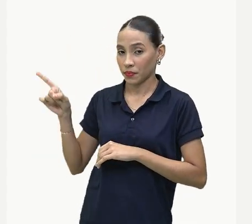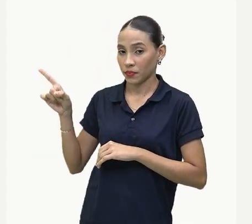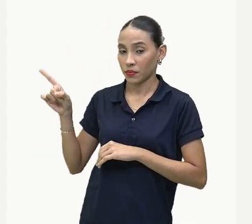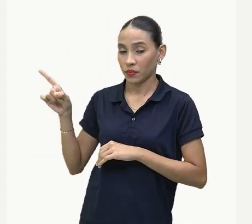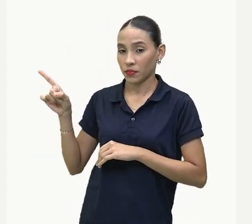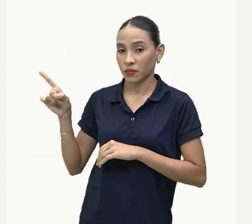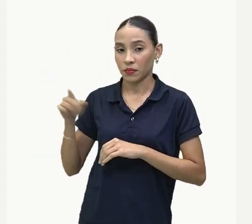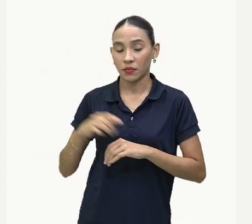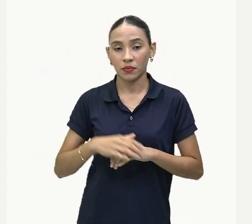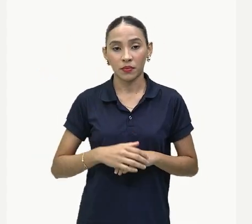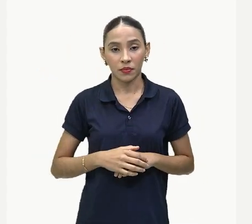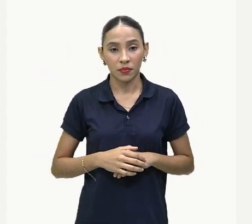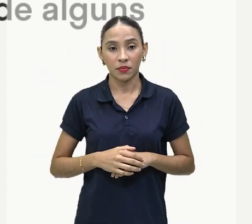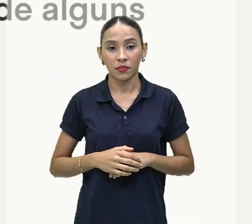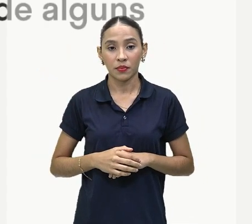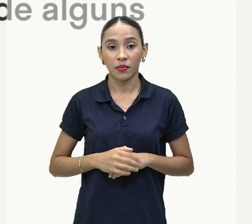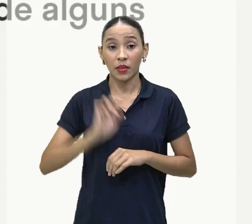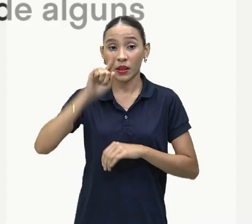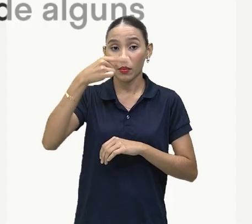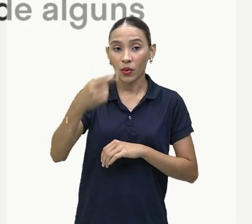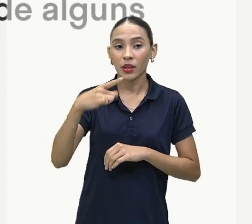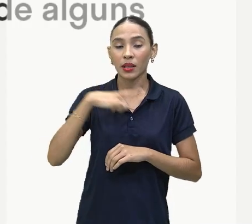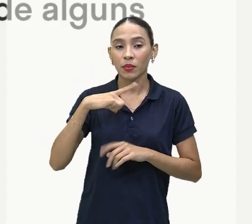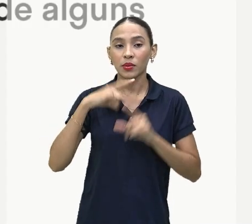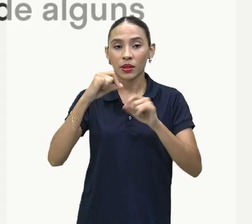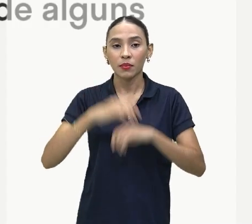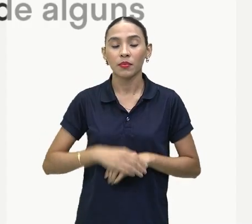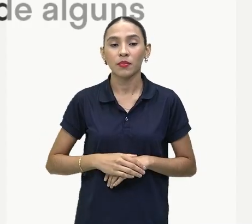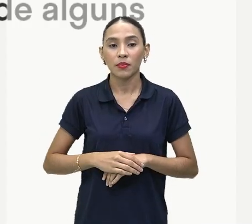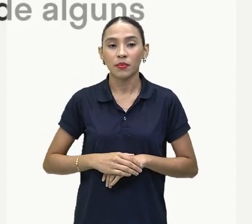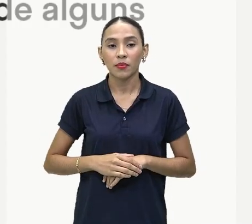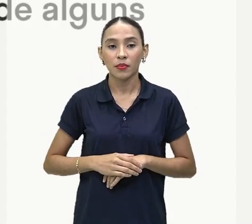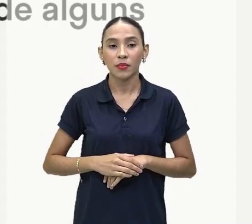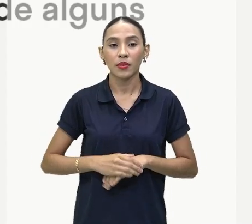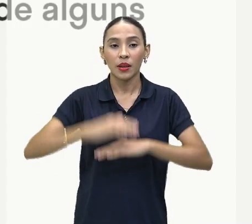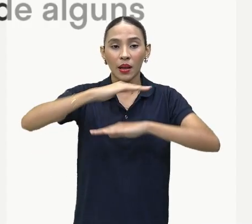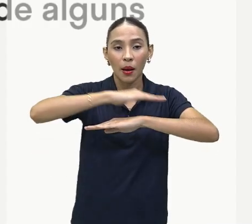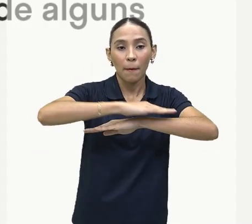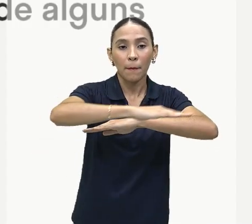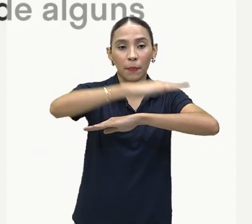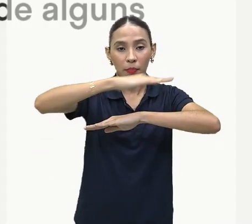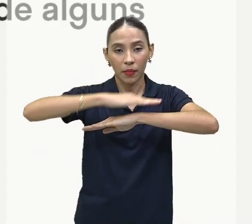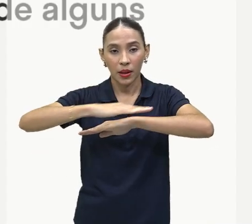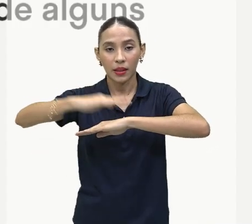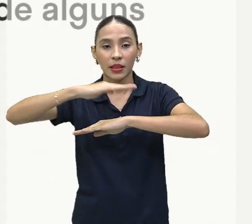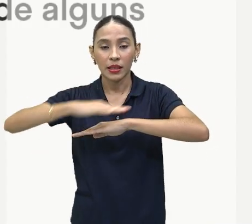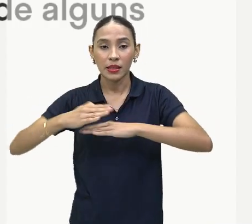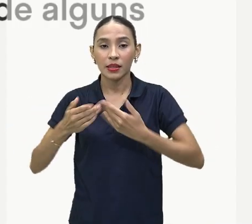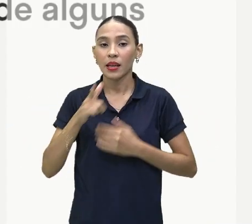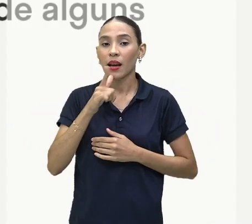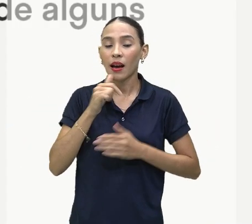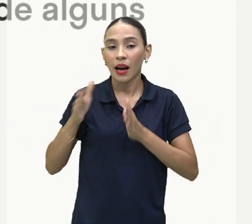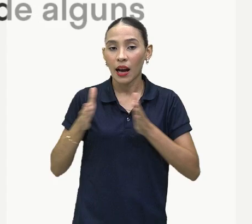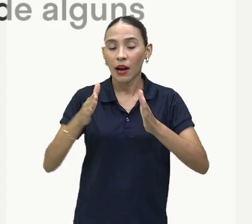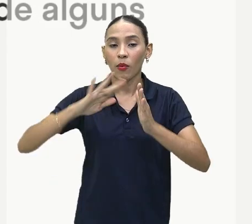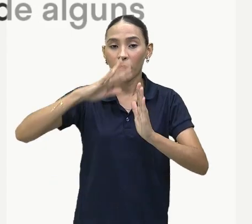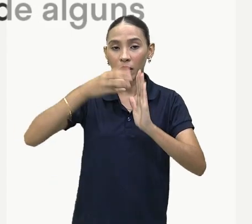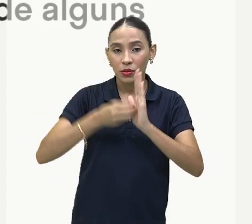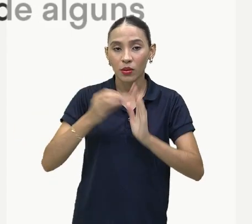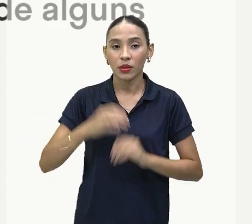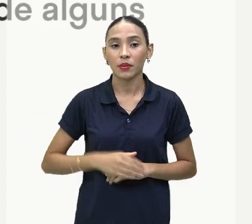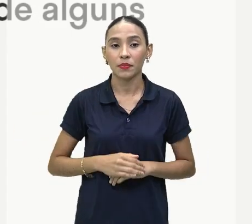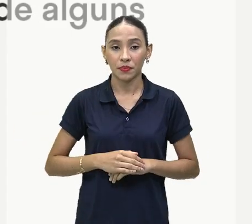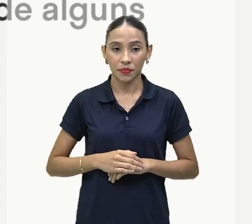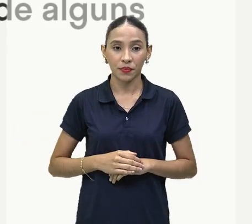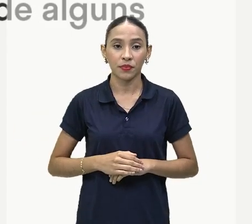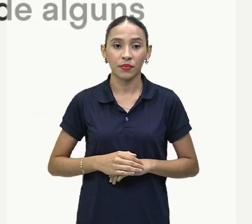vermelho. A seguir, a gente vai verificar a planície do Rio Amazonas. A planície do